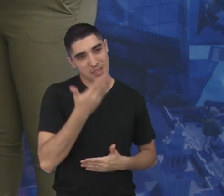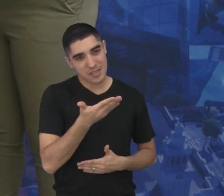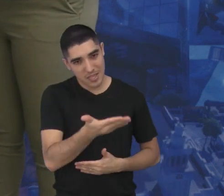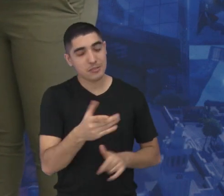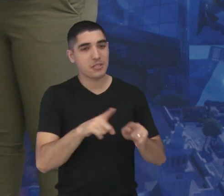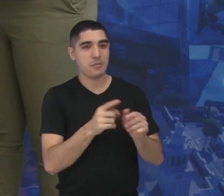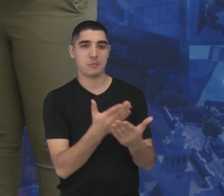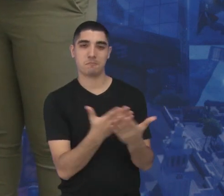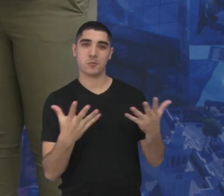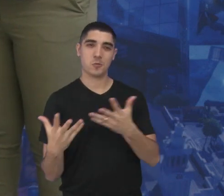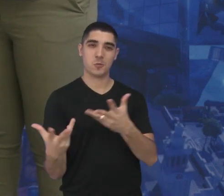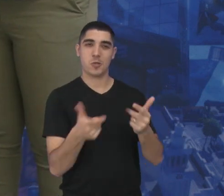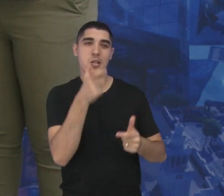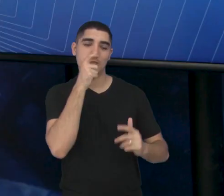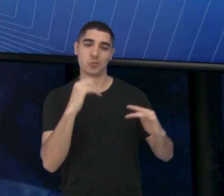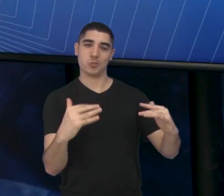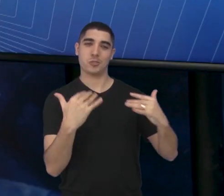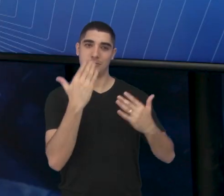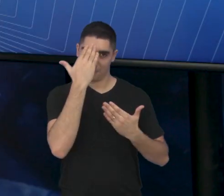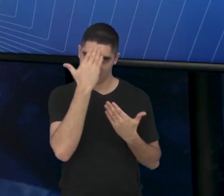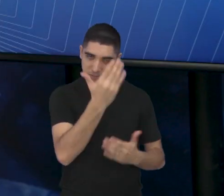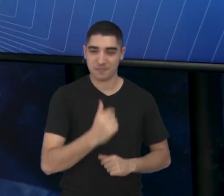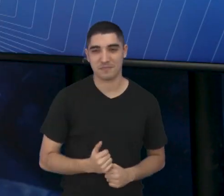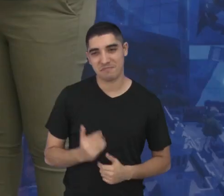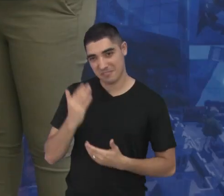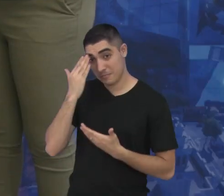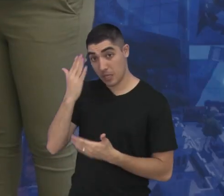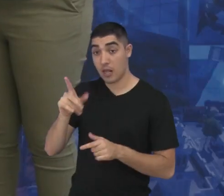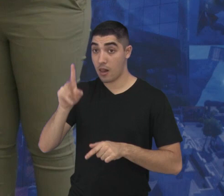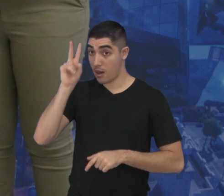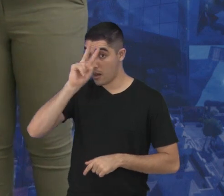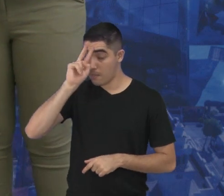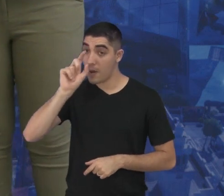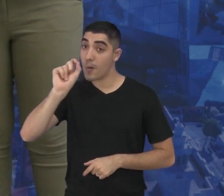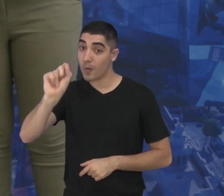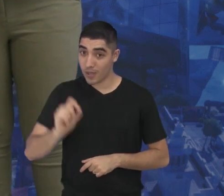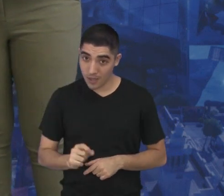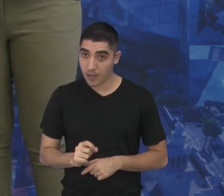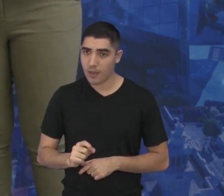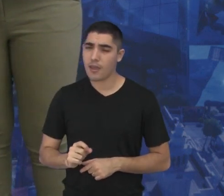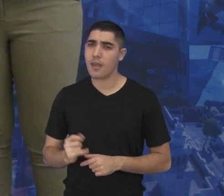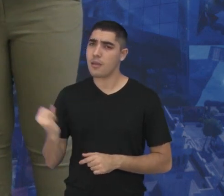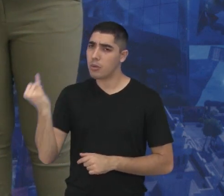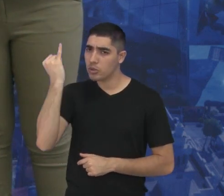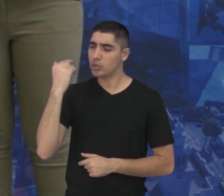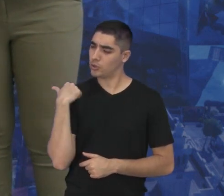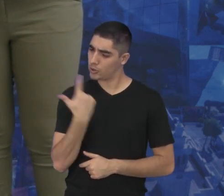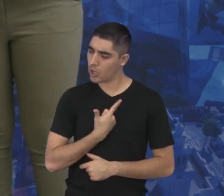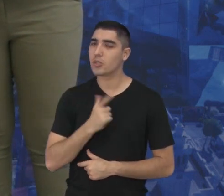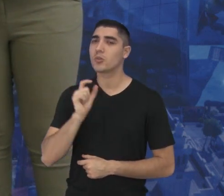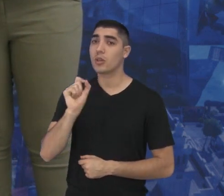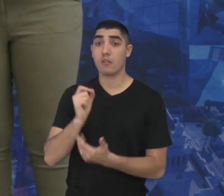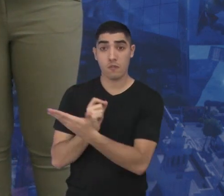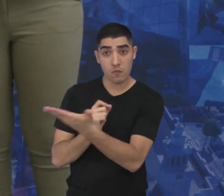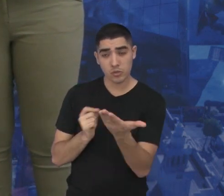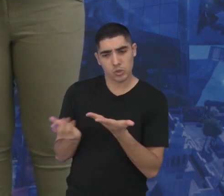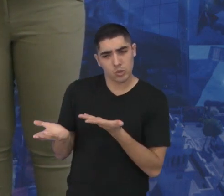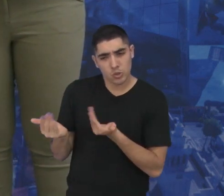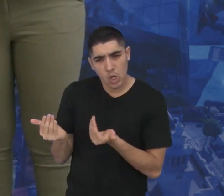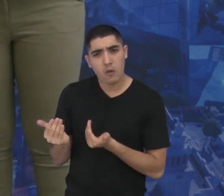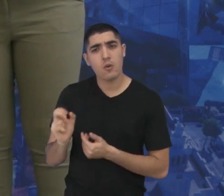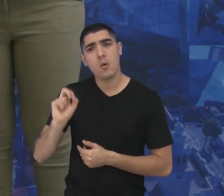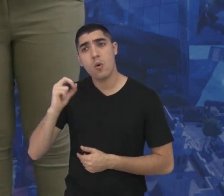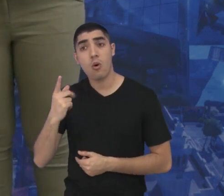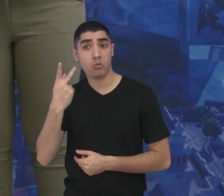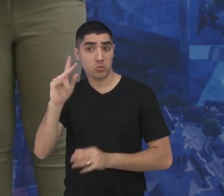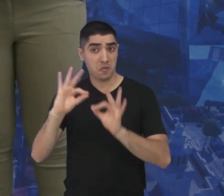que te agradeço, Marina, agradeço a todos que estiveram assistindo. Obrigada. Muito obrigada. E reforçando o que a Gil disse, essa é uma campanha nossa, né? Então, se você